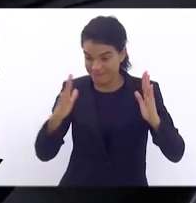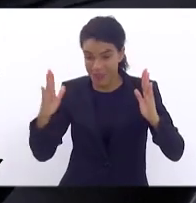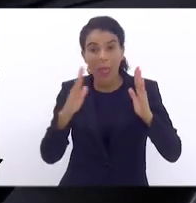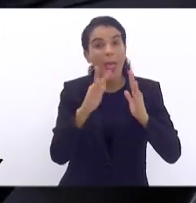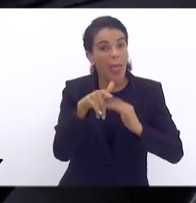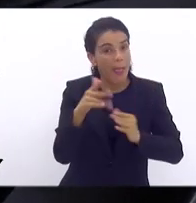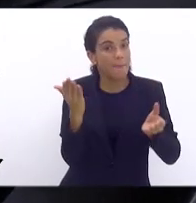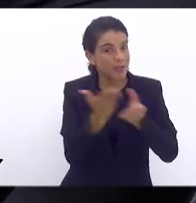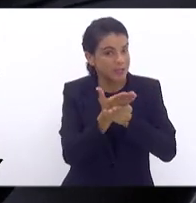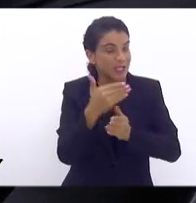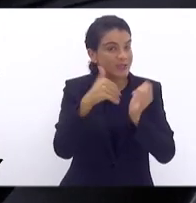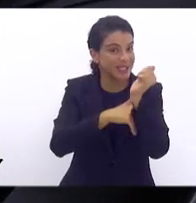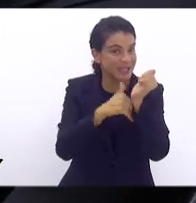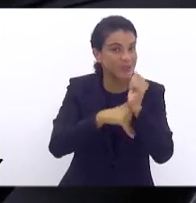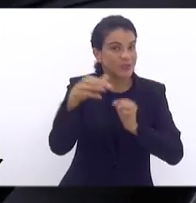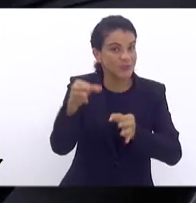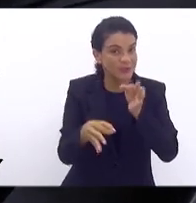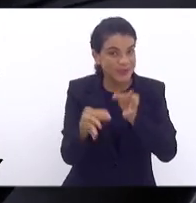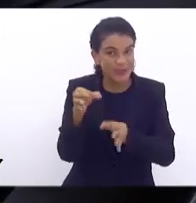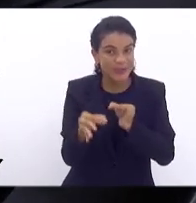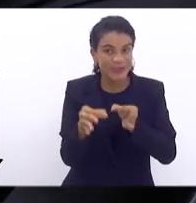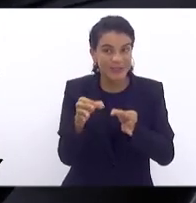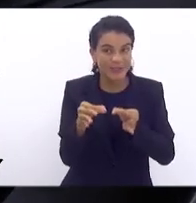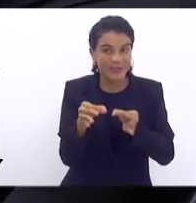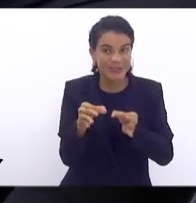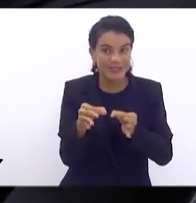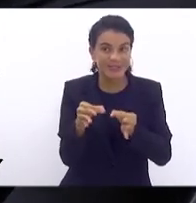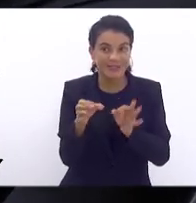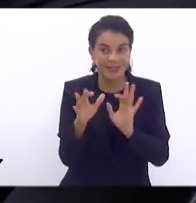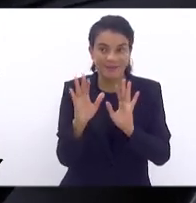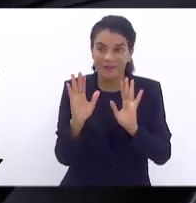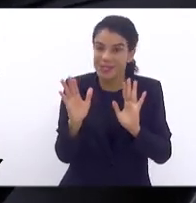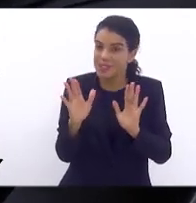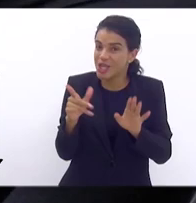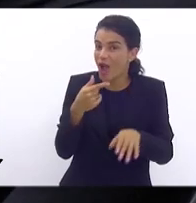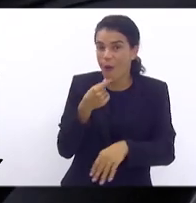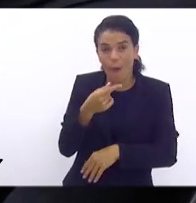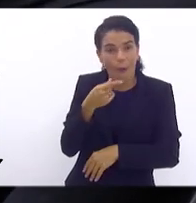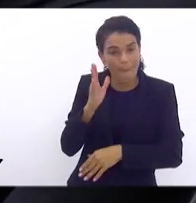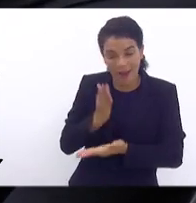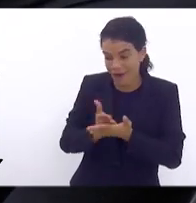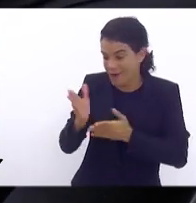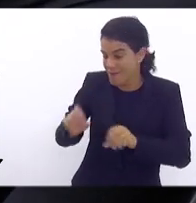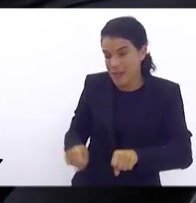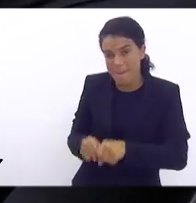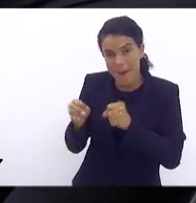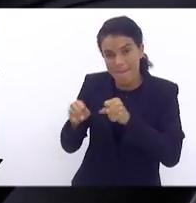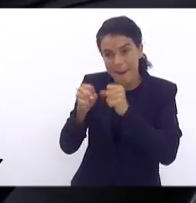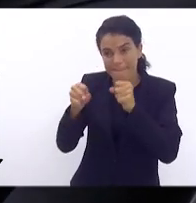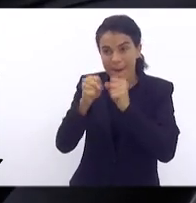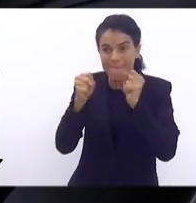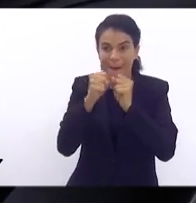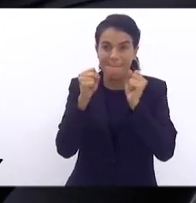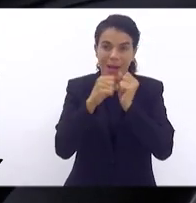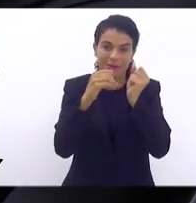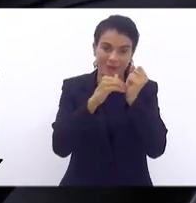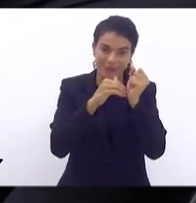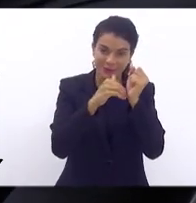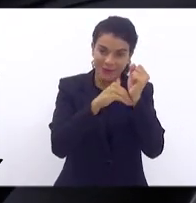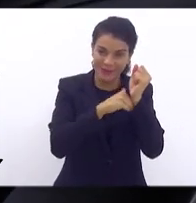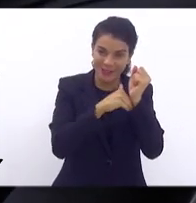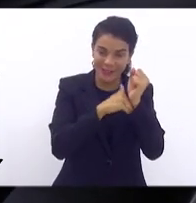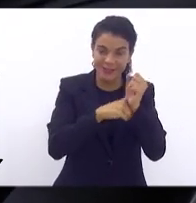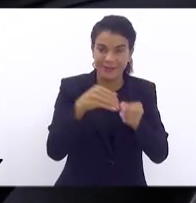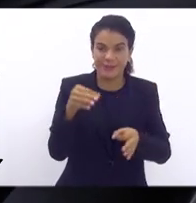para proteção inclusive da mulher ele já começa violando esse esse de justiça